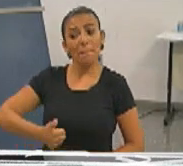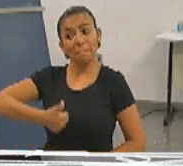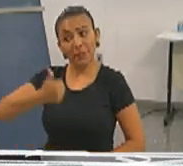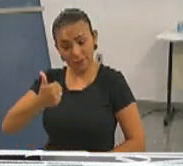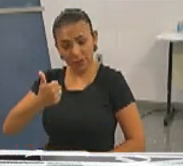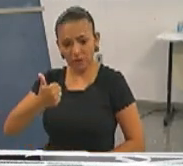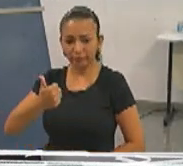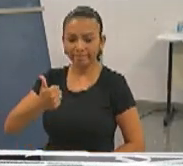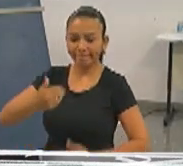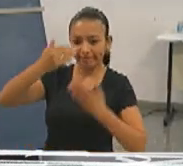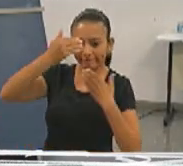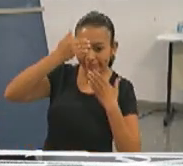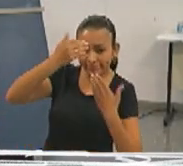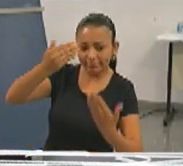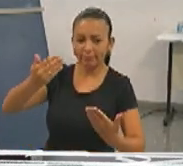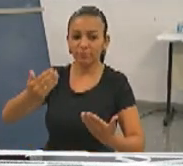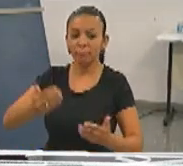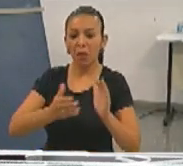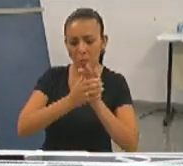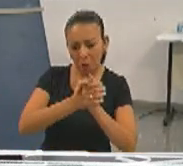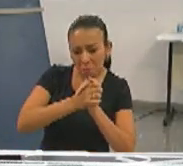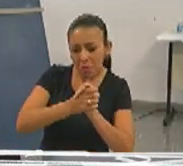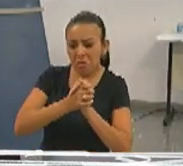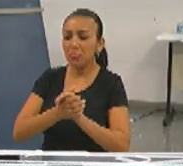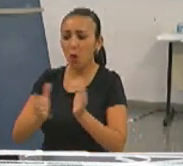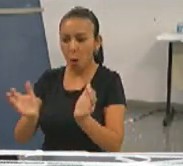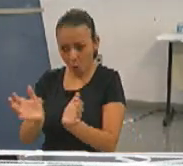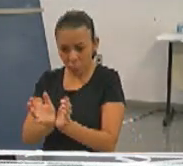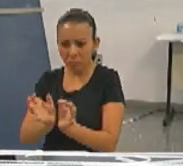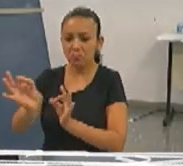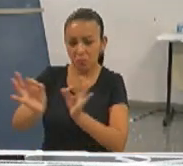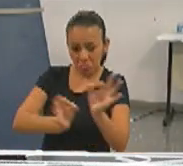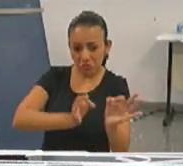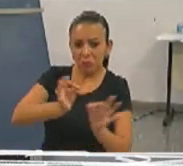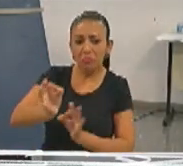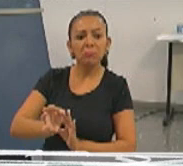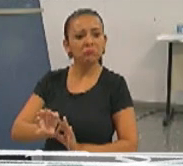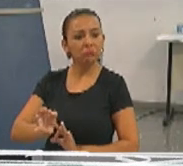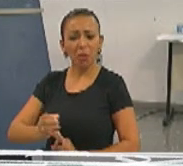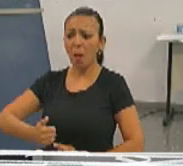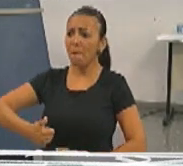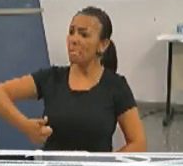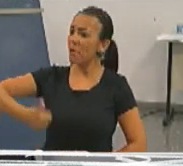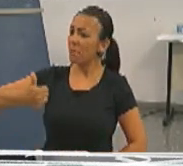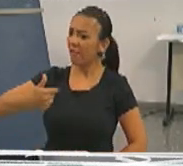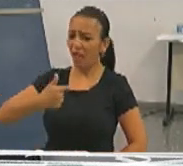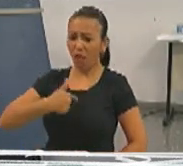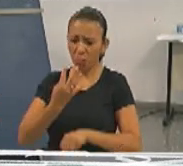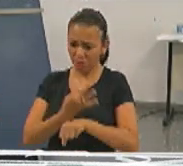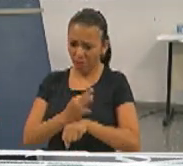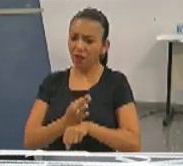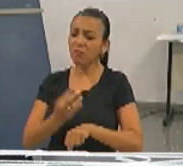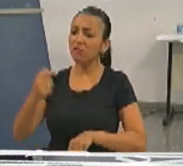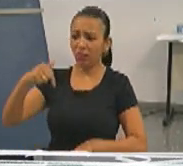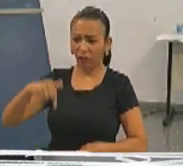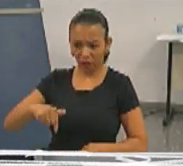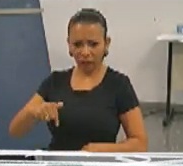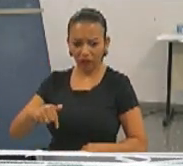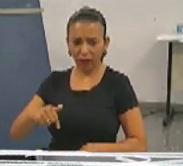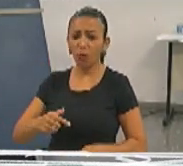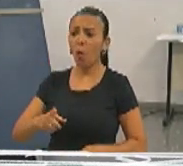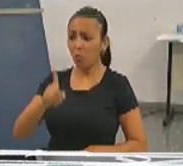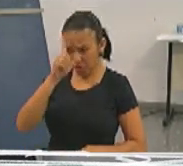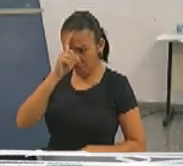eu agradeço e parabenizo a comissão organizadora, que pela primeira vez eu, como técnico administrativo no